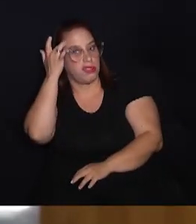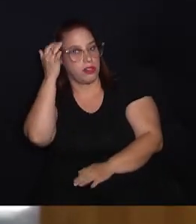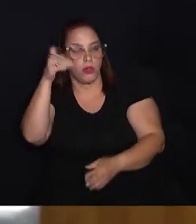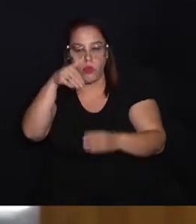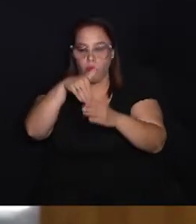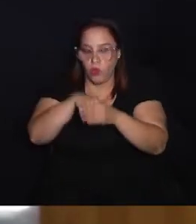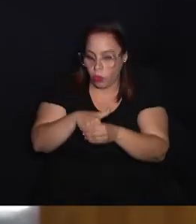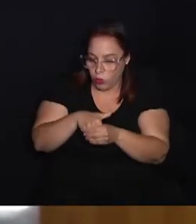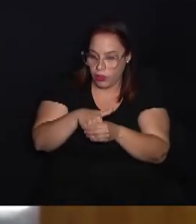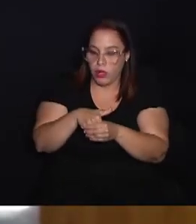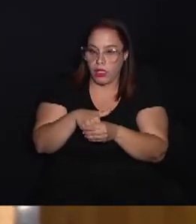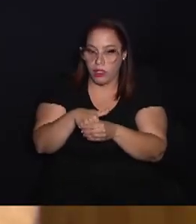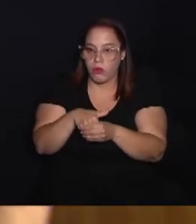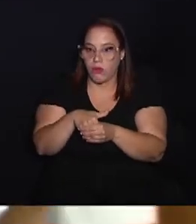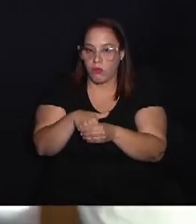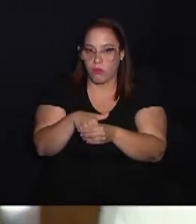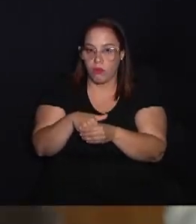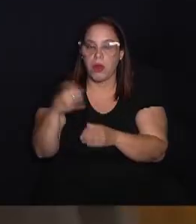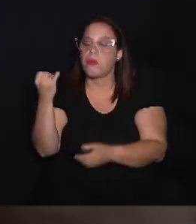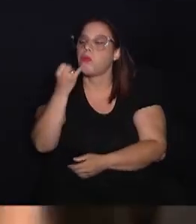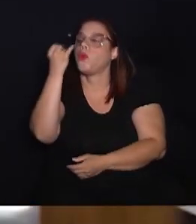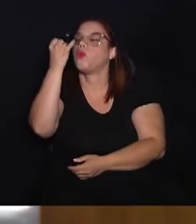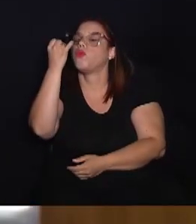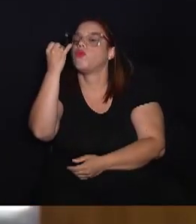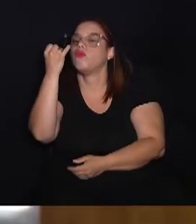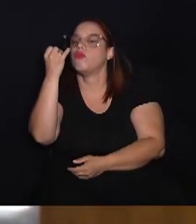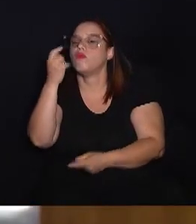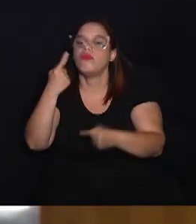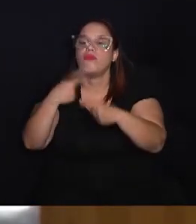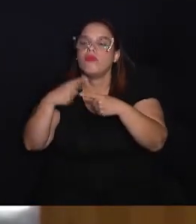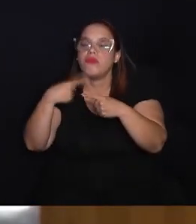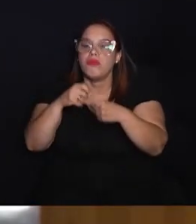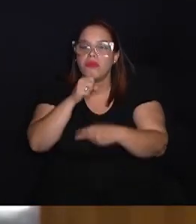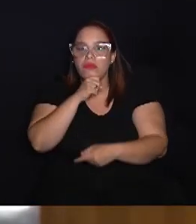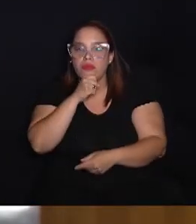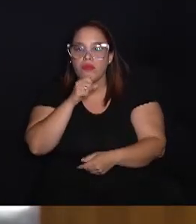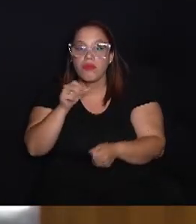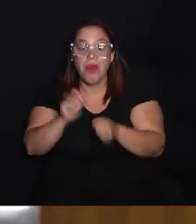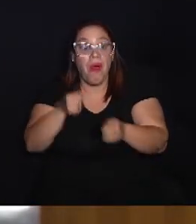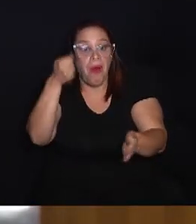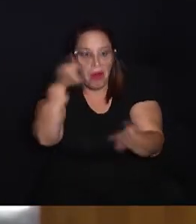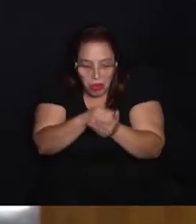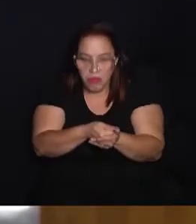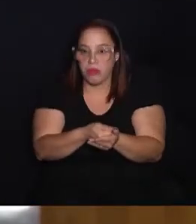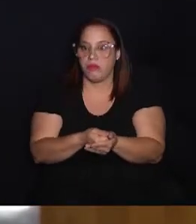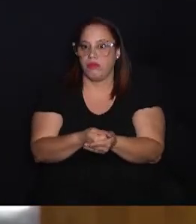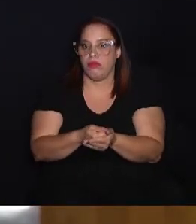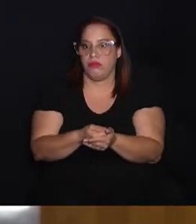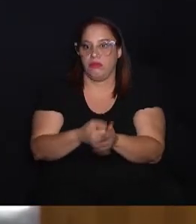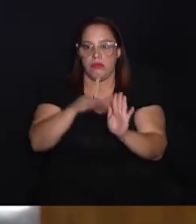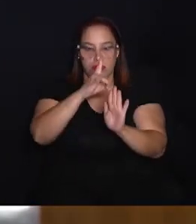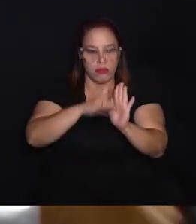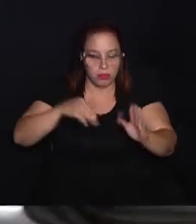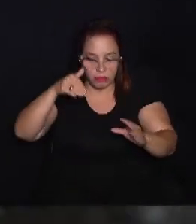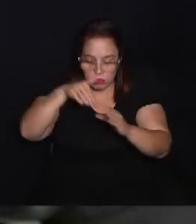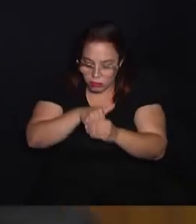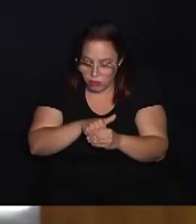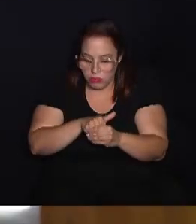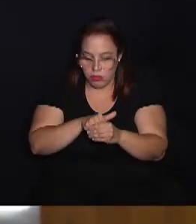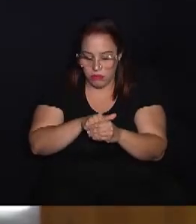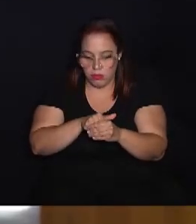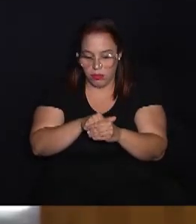igualar, né, dar o direito para todos, sem dificuldade, qualquer um pode chegar aqui, independente da dificuldade, da acessibilidade que a pessoa tem,